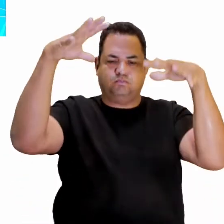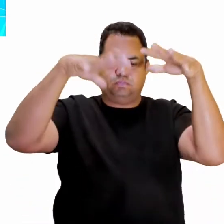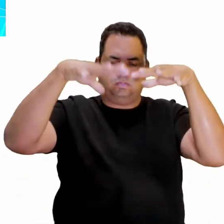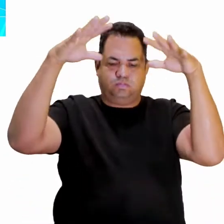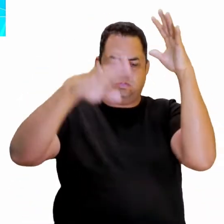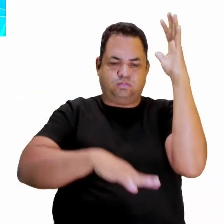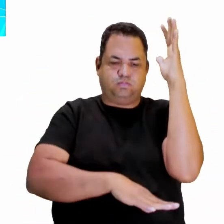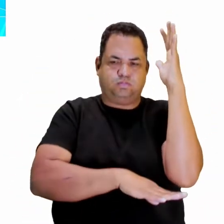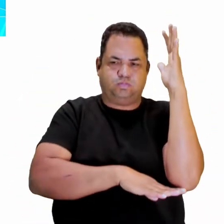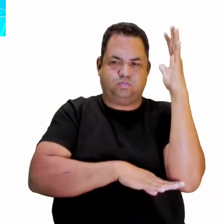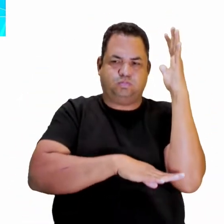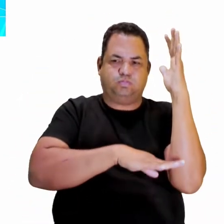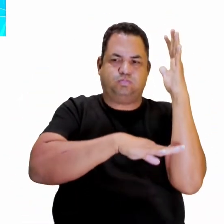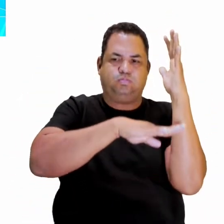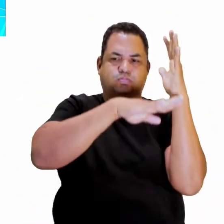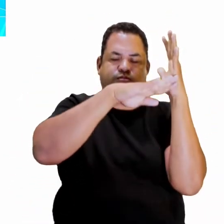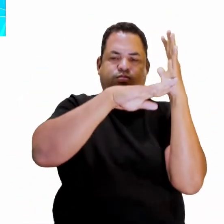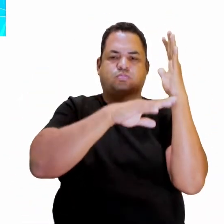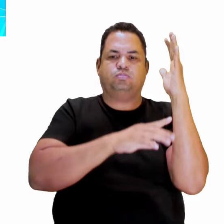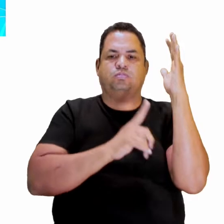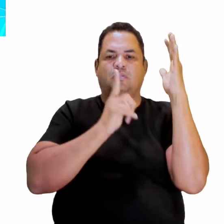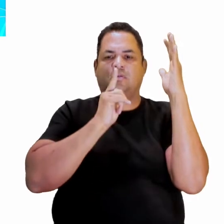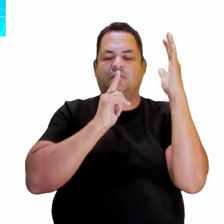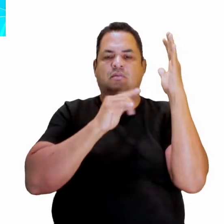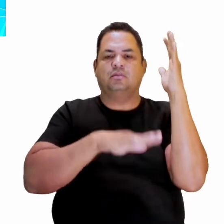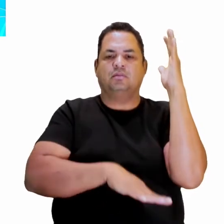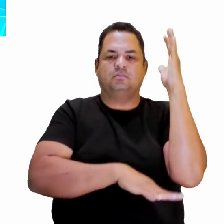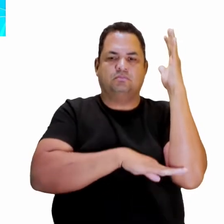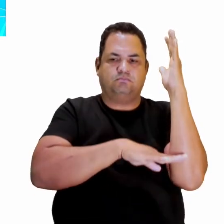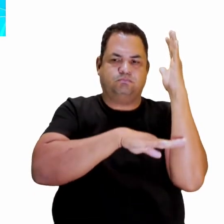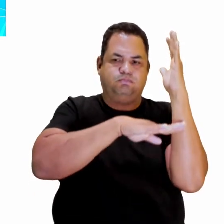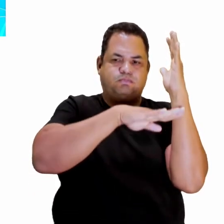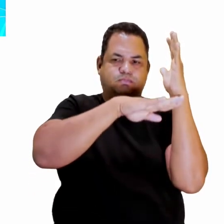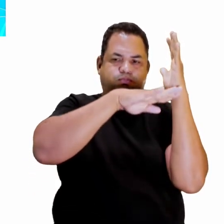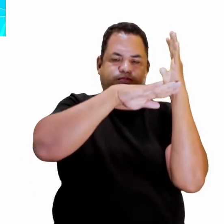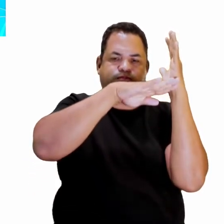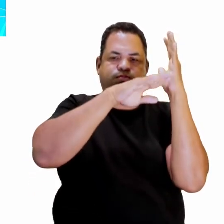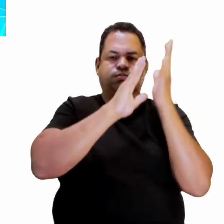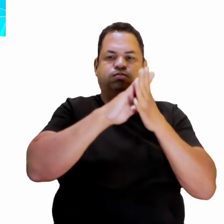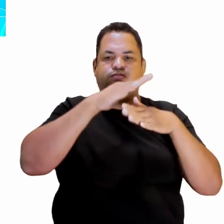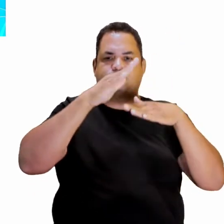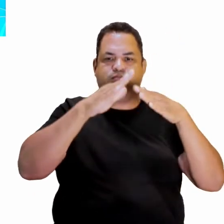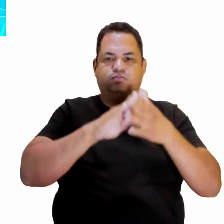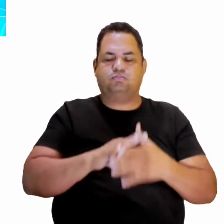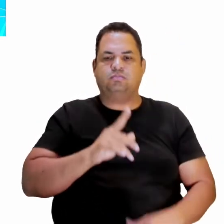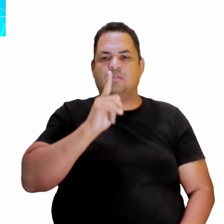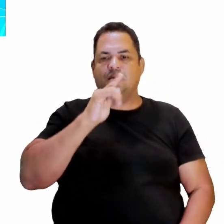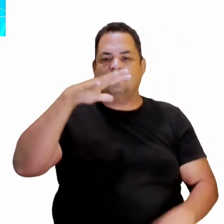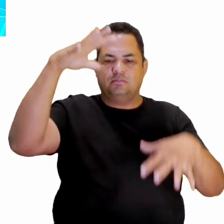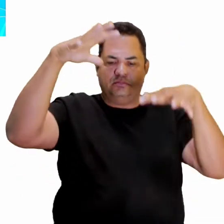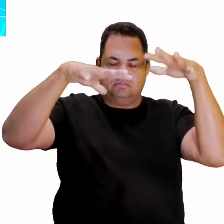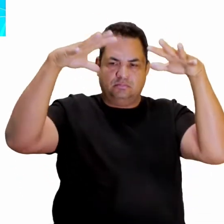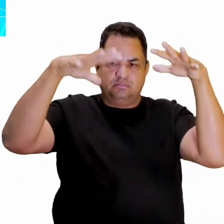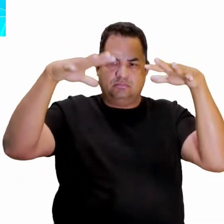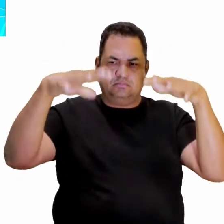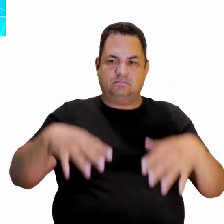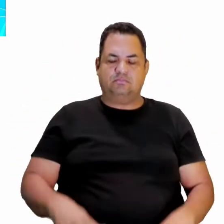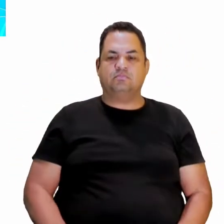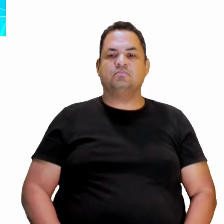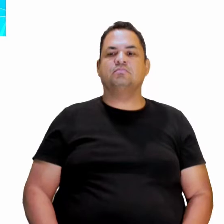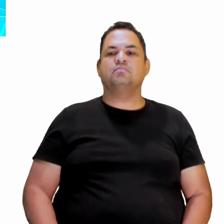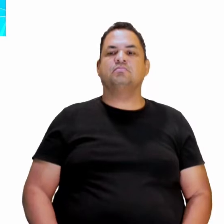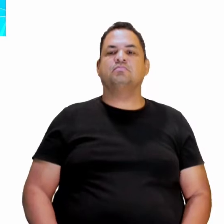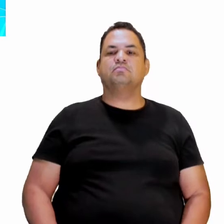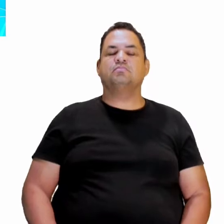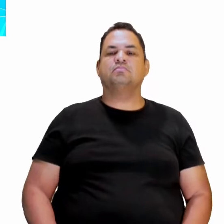enchente. Temos enchente aqui sim. Flood, heavy rainfall significa heavy, que